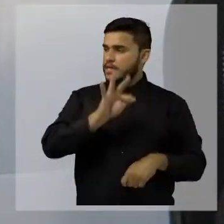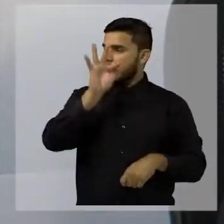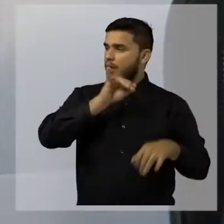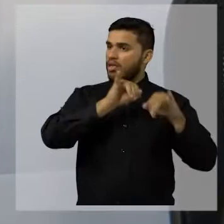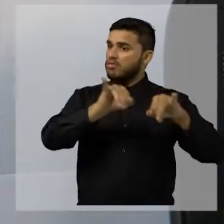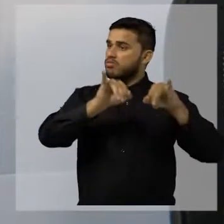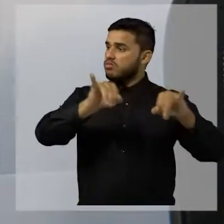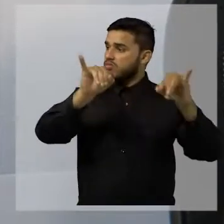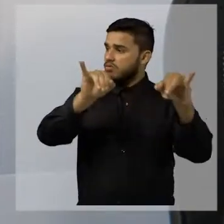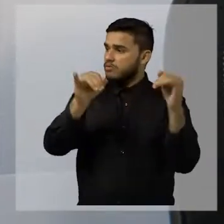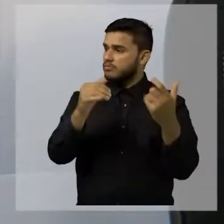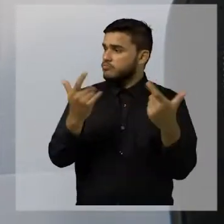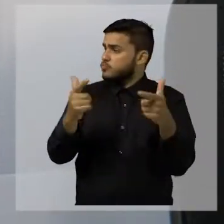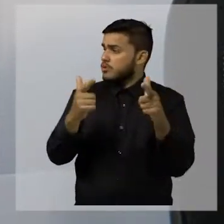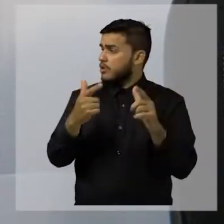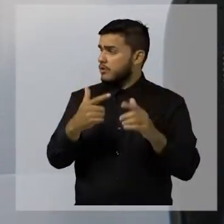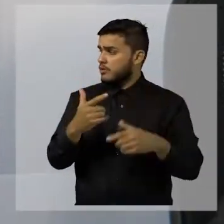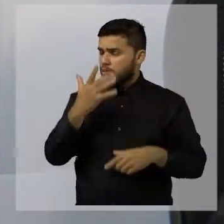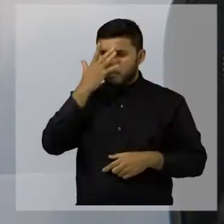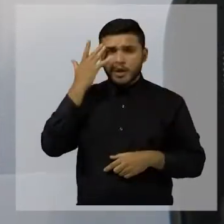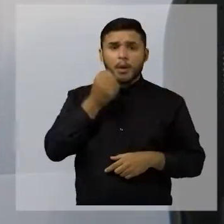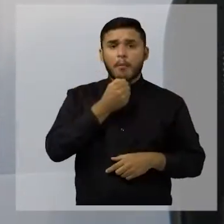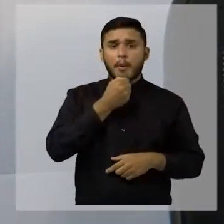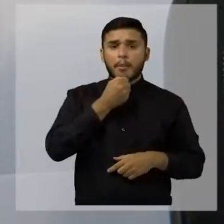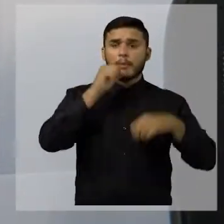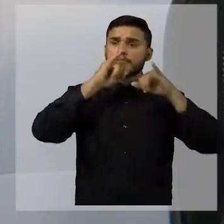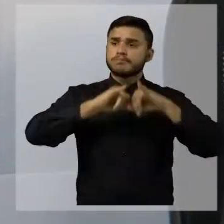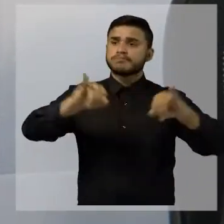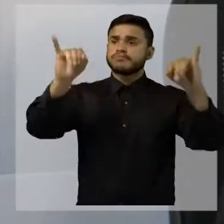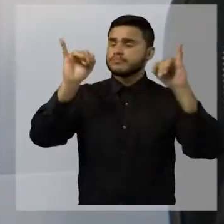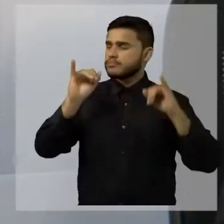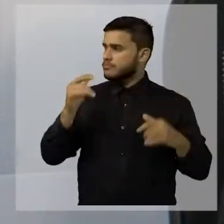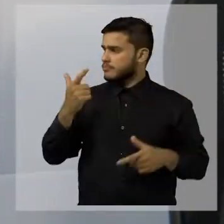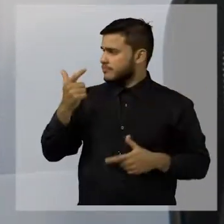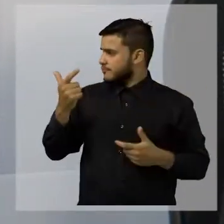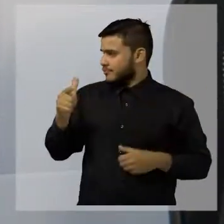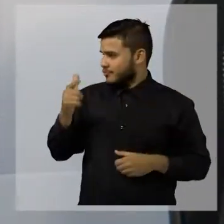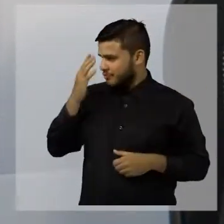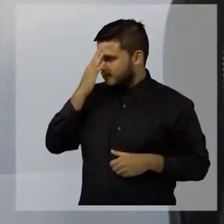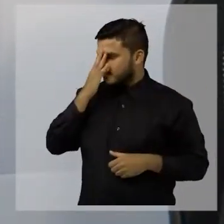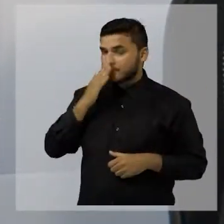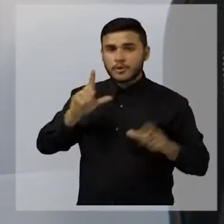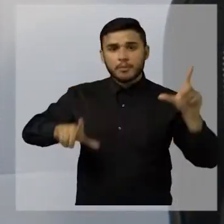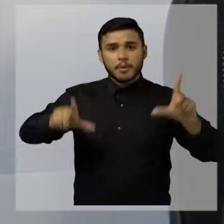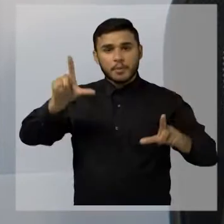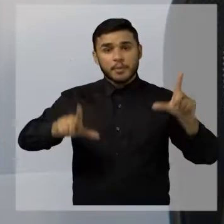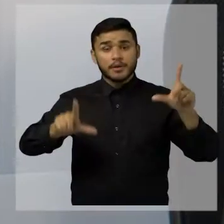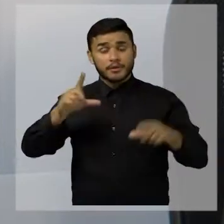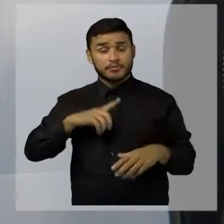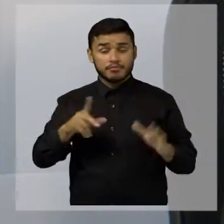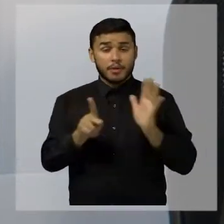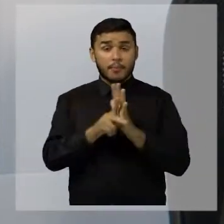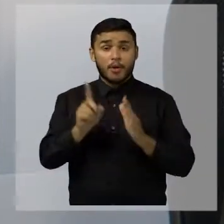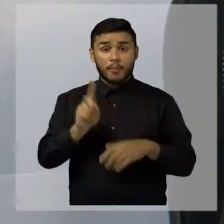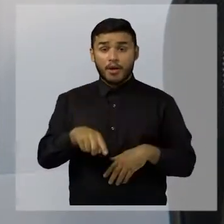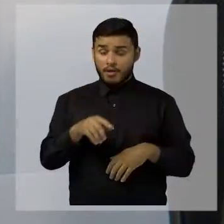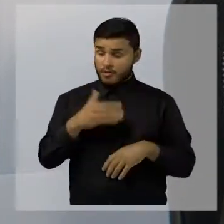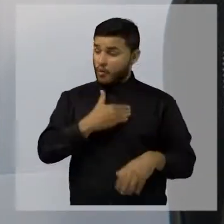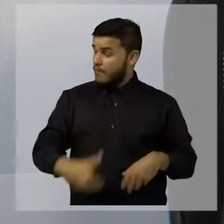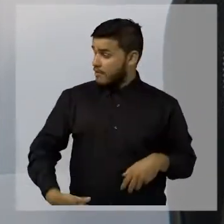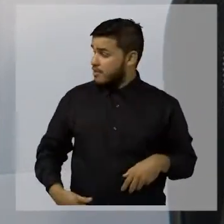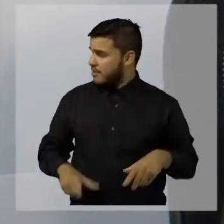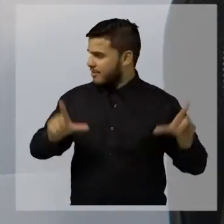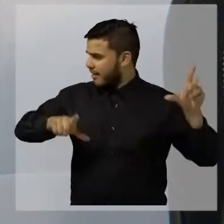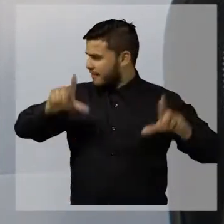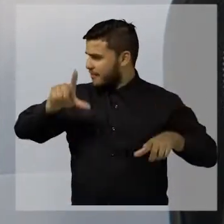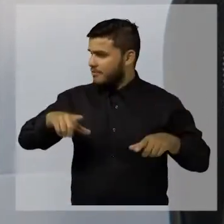Você nota que ele usa muito pouco seu porta-voz, você nota que ele usa muito pouco os canais estatais. Quer dizer,